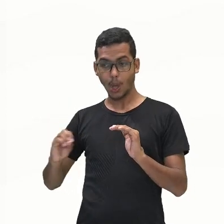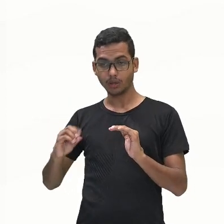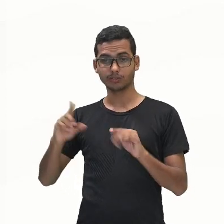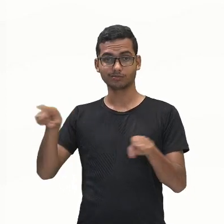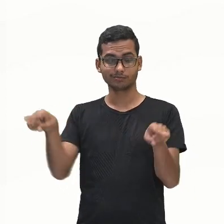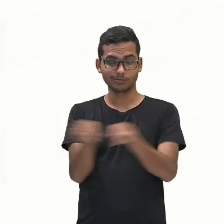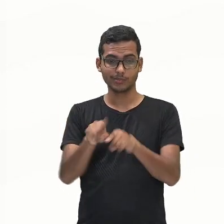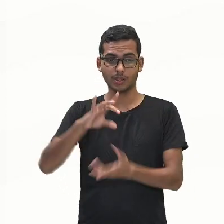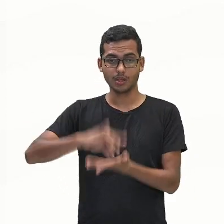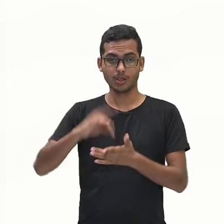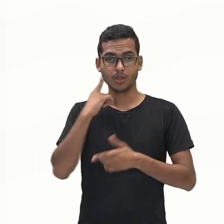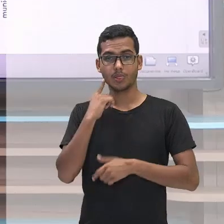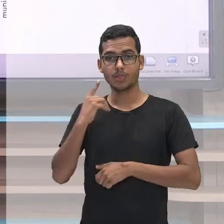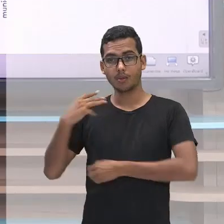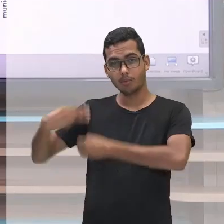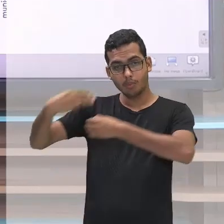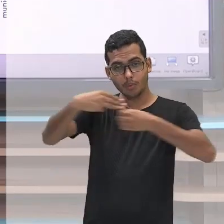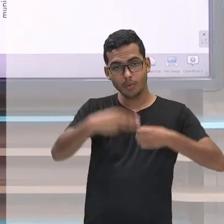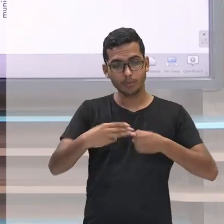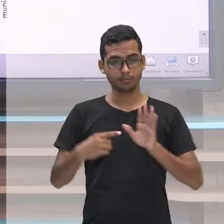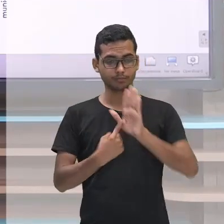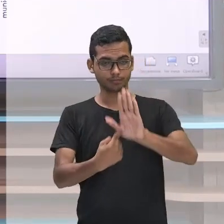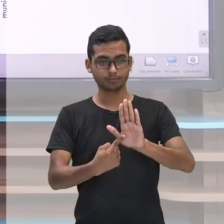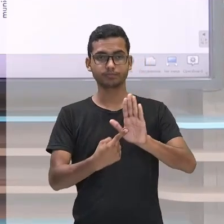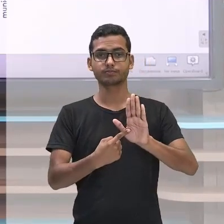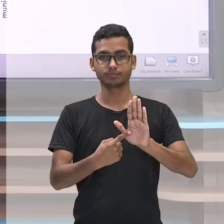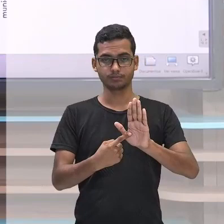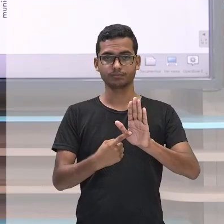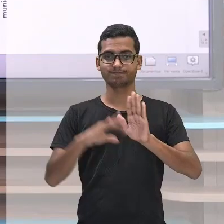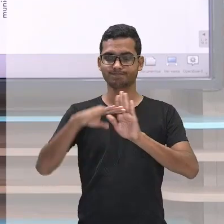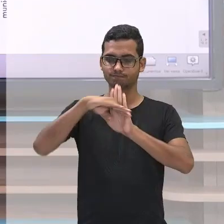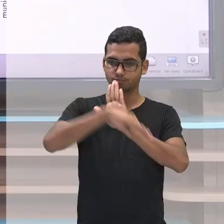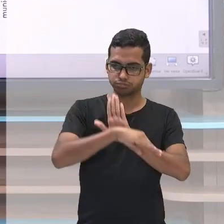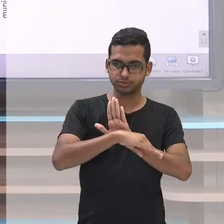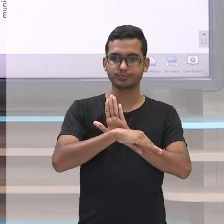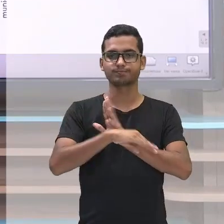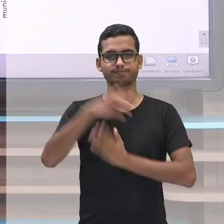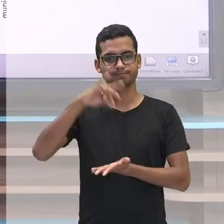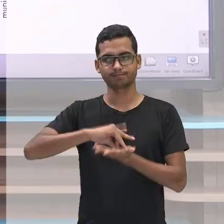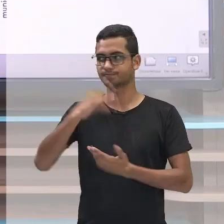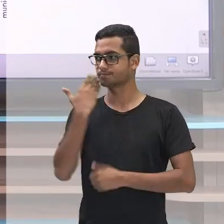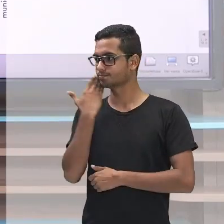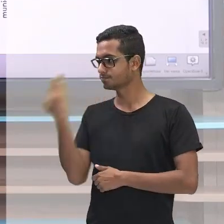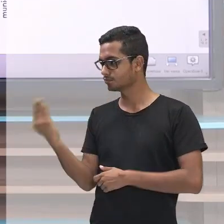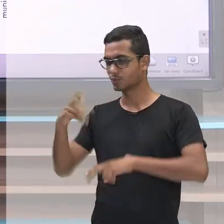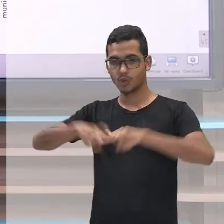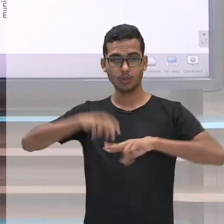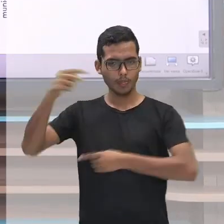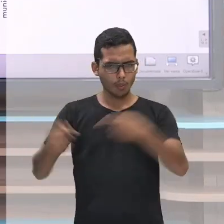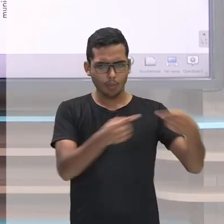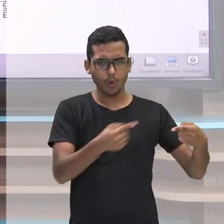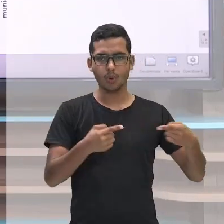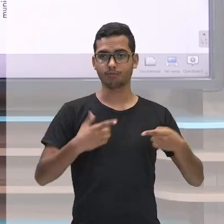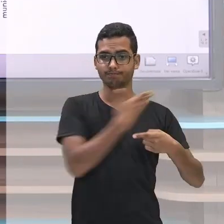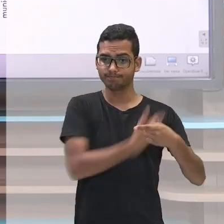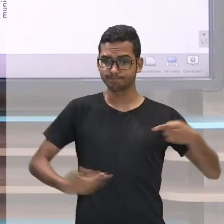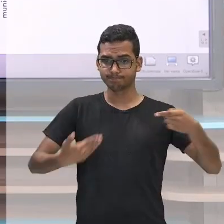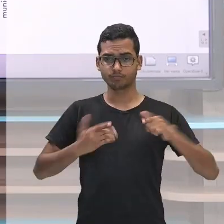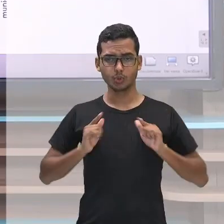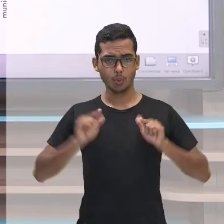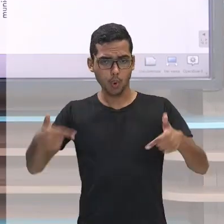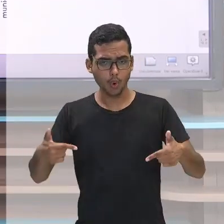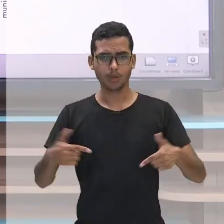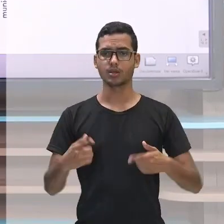socioeconômicas nesses municípios, né, que deixam a desejar, né? Então, políticas públicas que podem